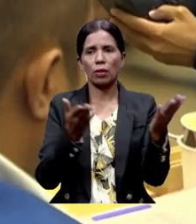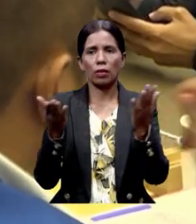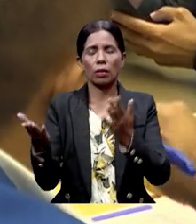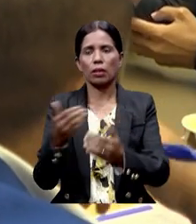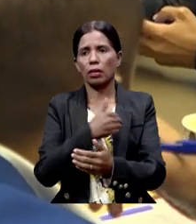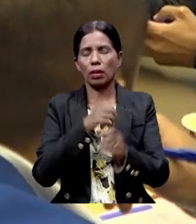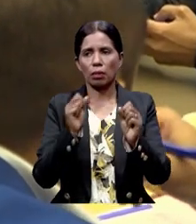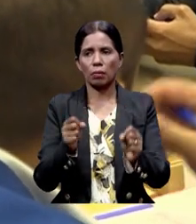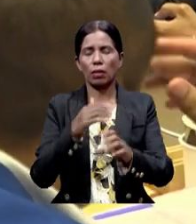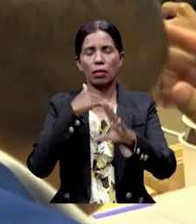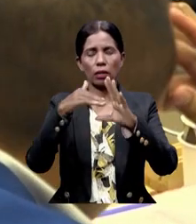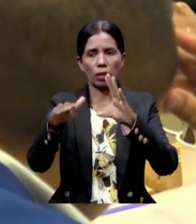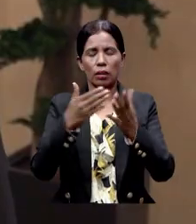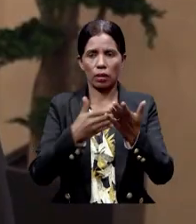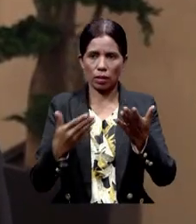cidade bele rala exportação.